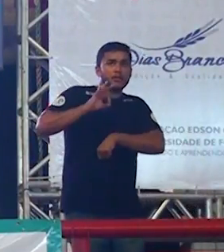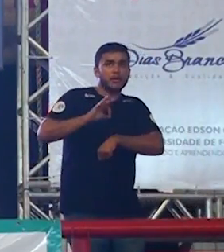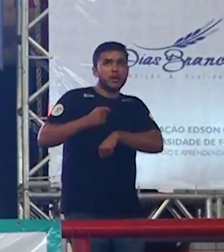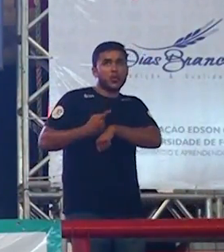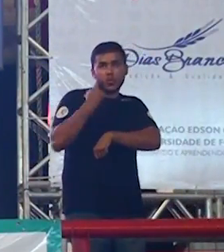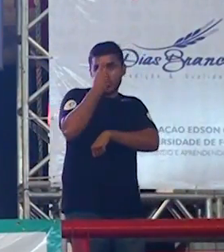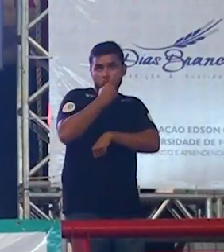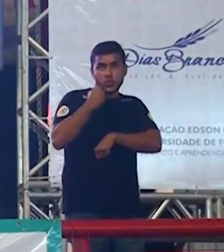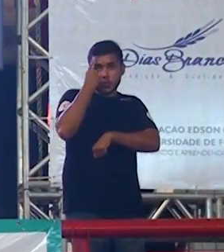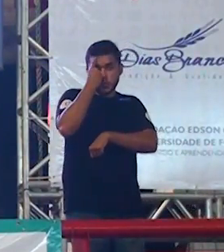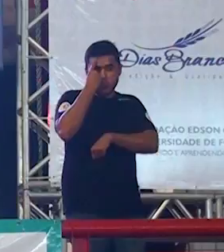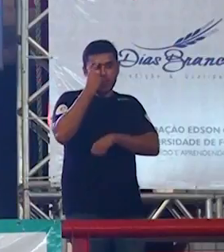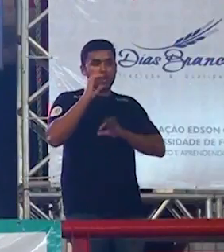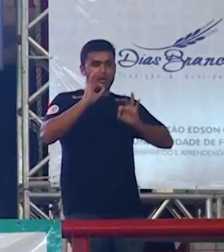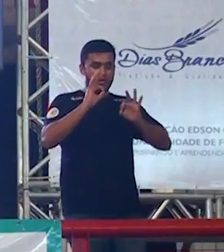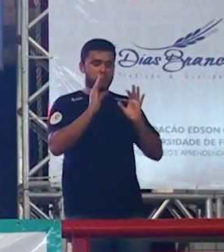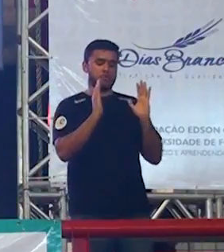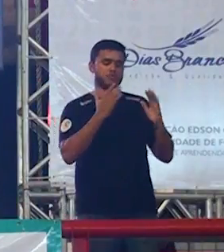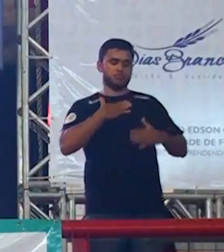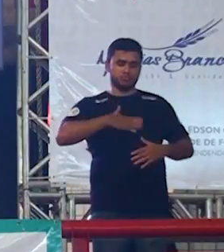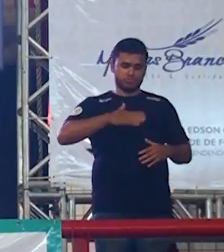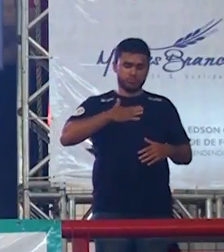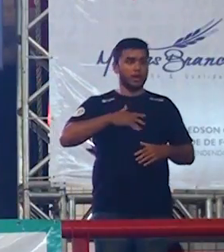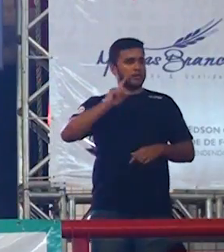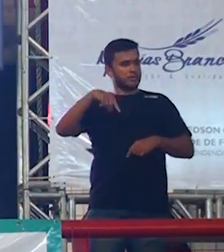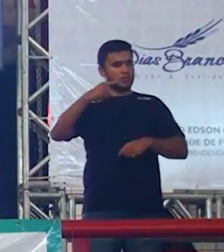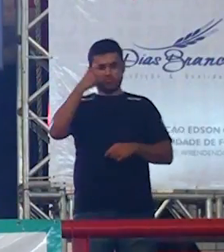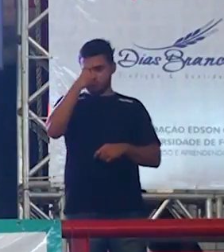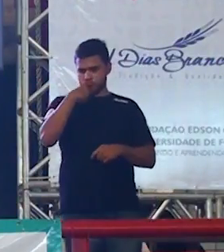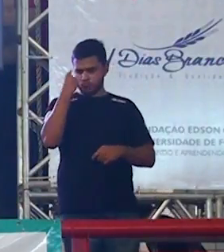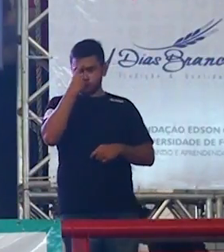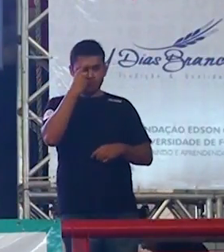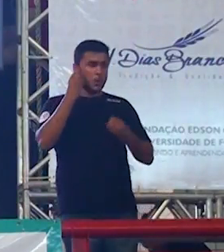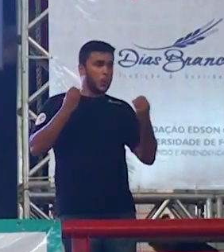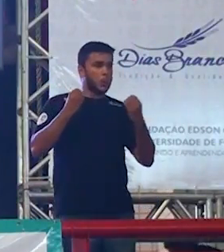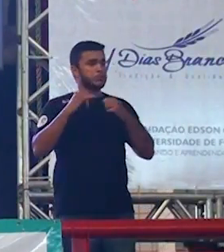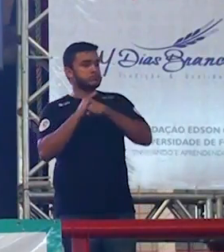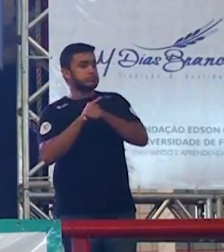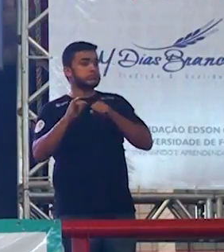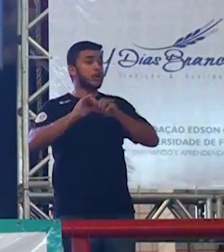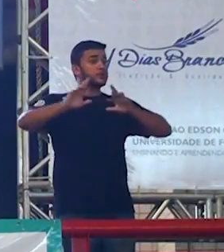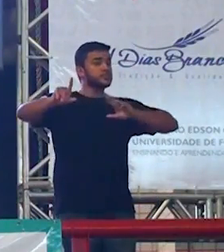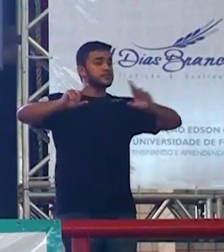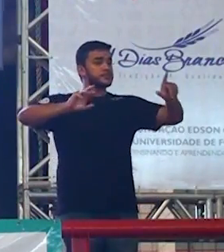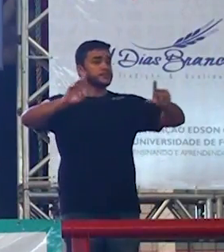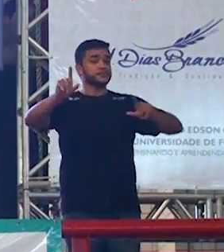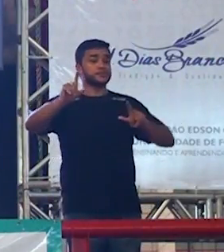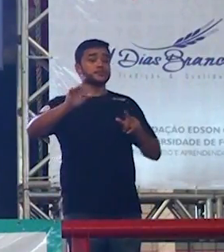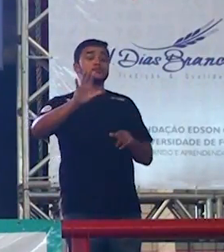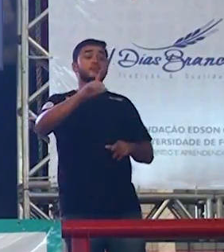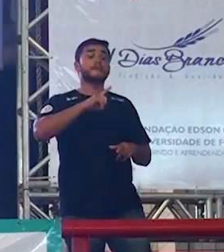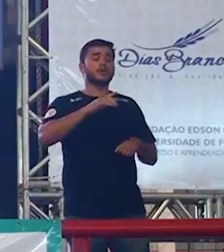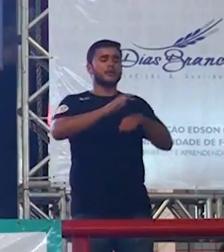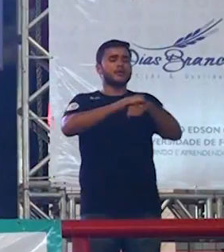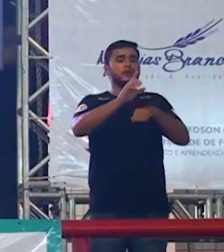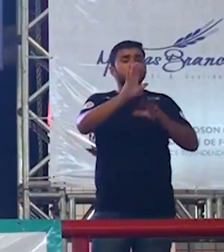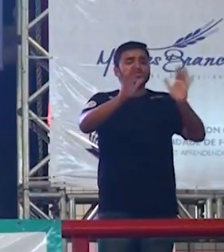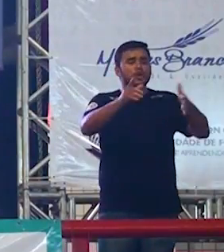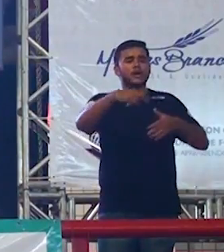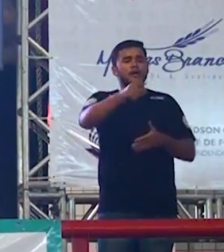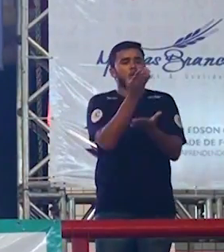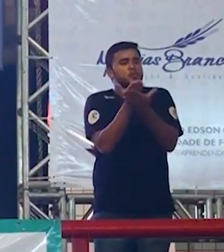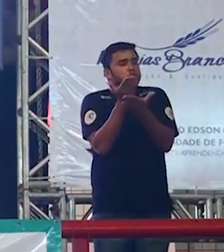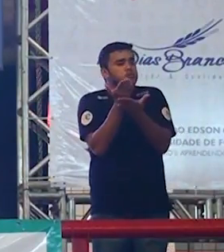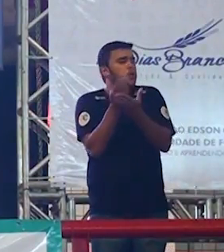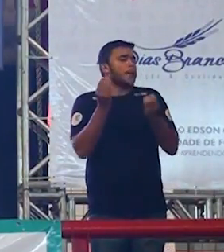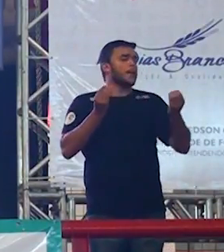que são técnicas já comprovadas pelas neurociências. Algumas talvez até você já coloque em prática, você